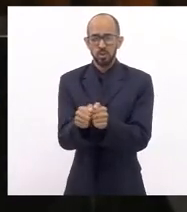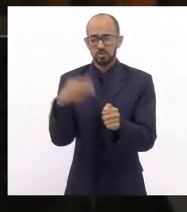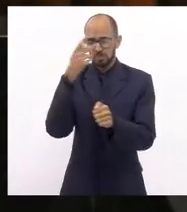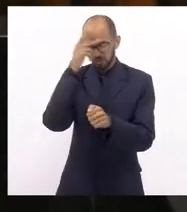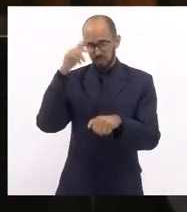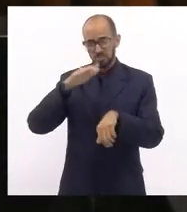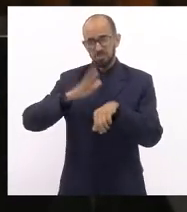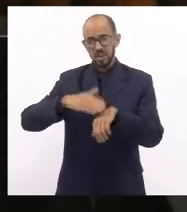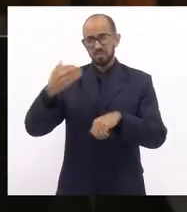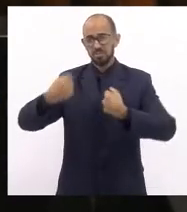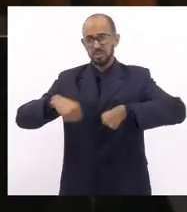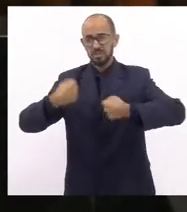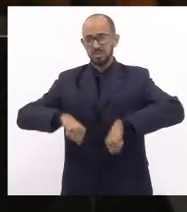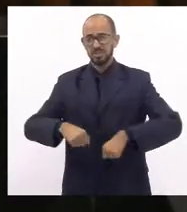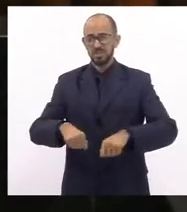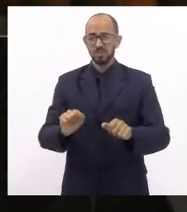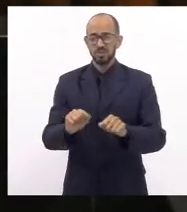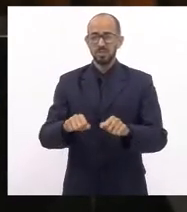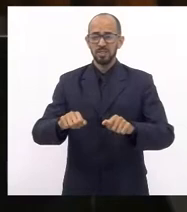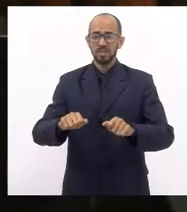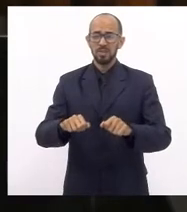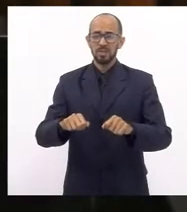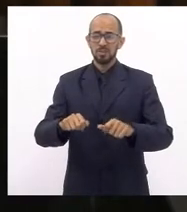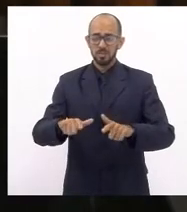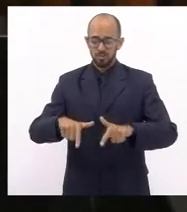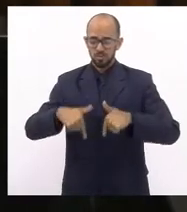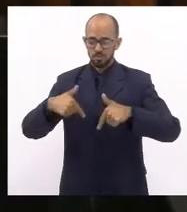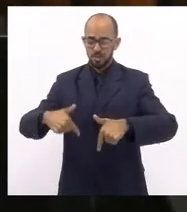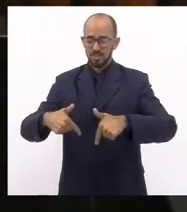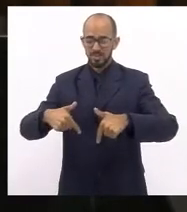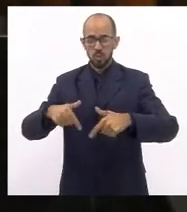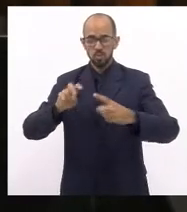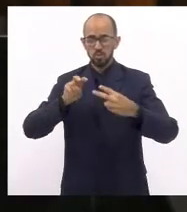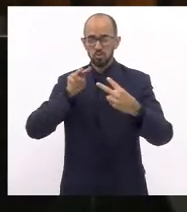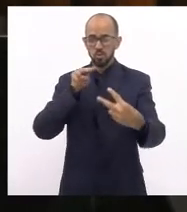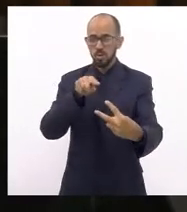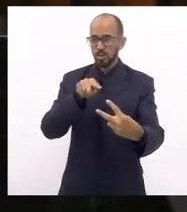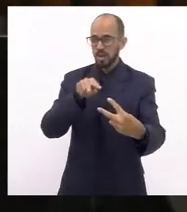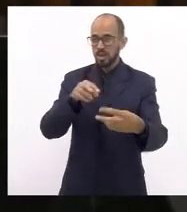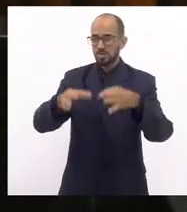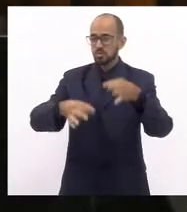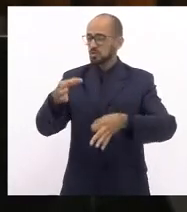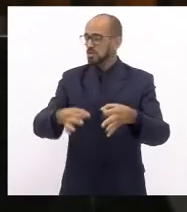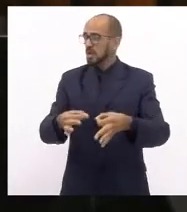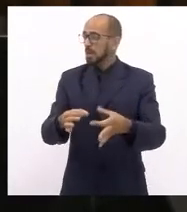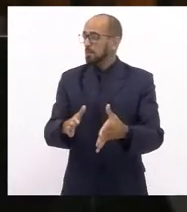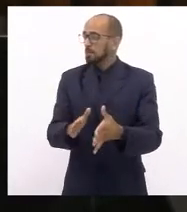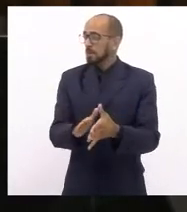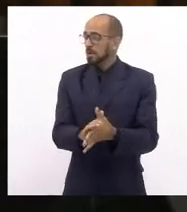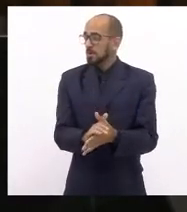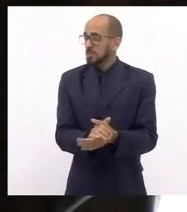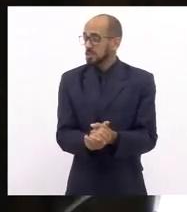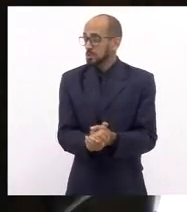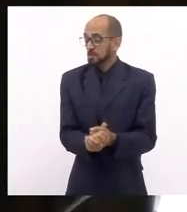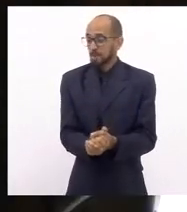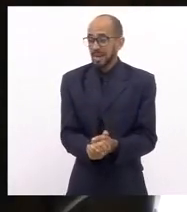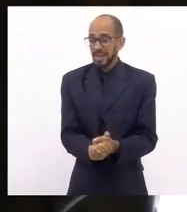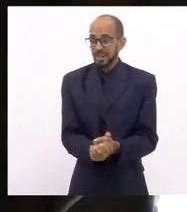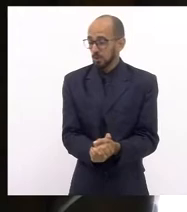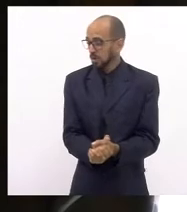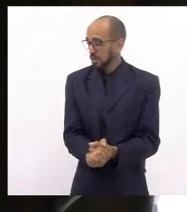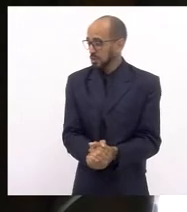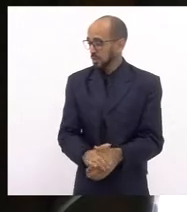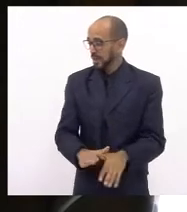e que dependem de um gesto, de um ato, de um olhar de justiça. A senhora deputada Tia Ju, a